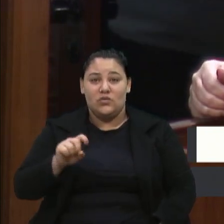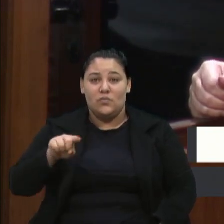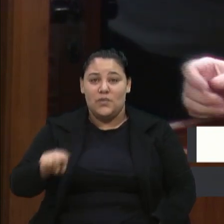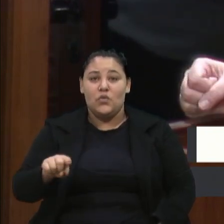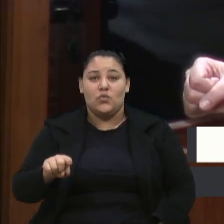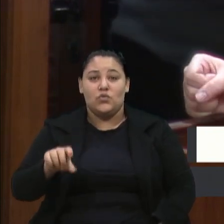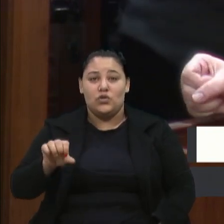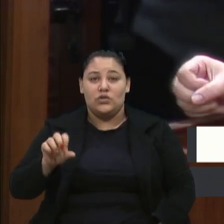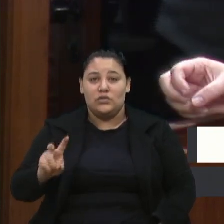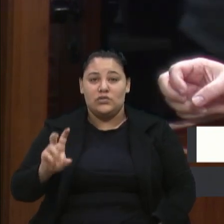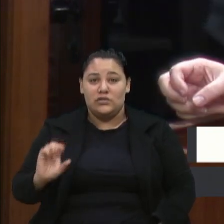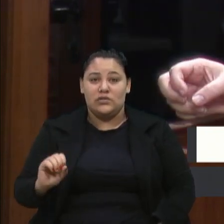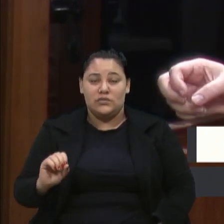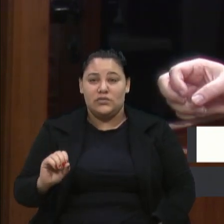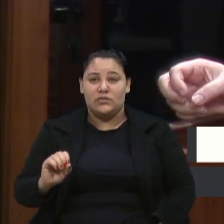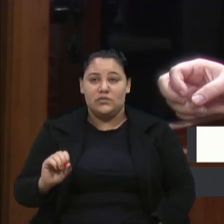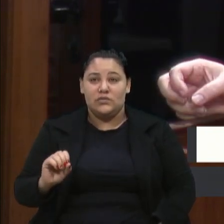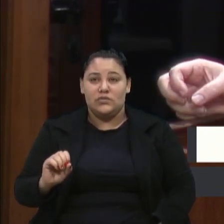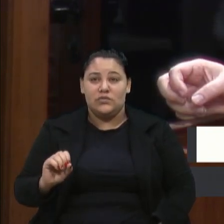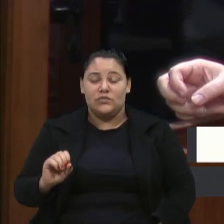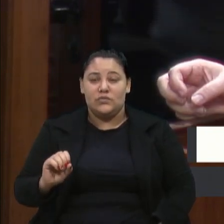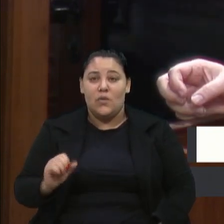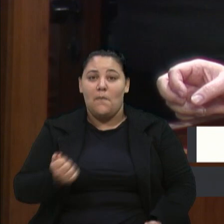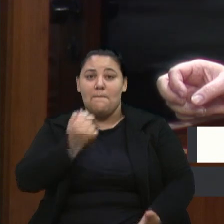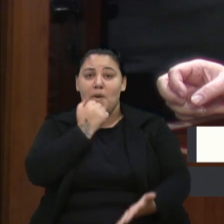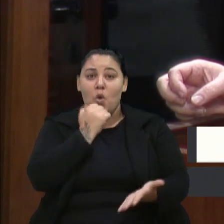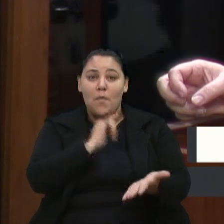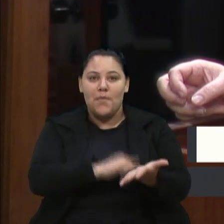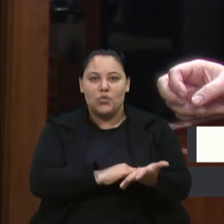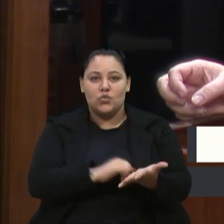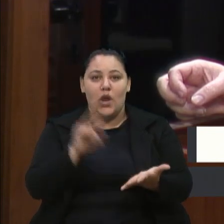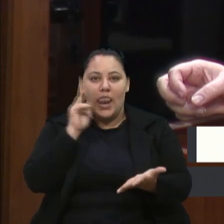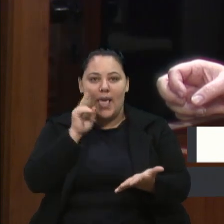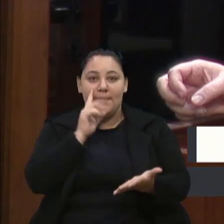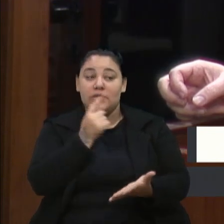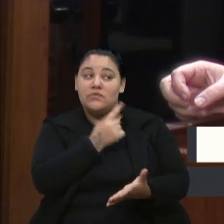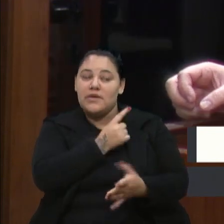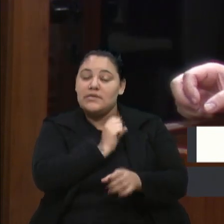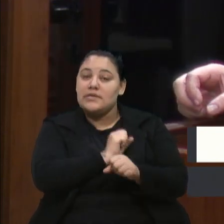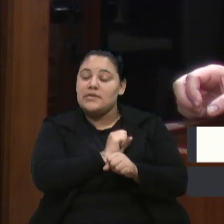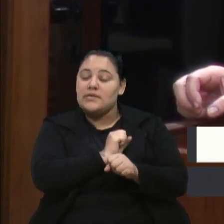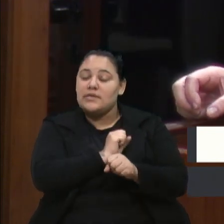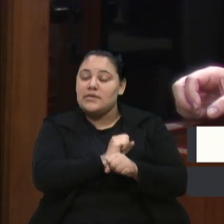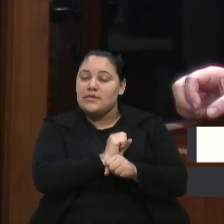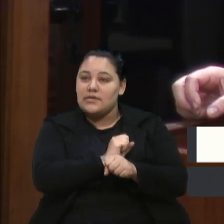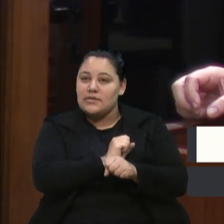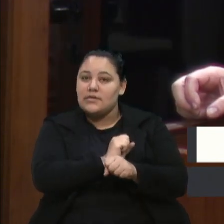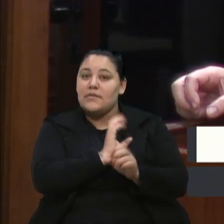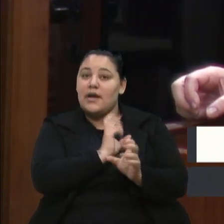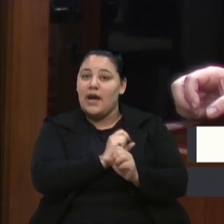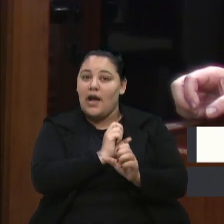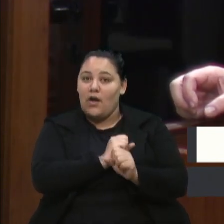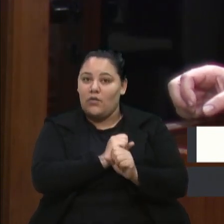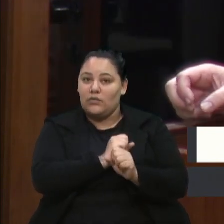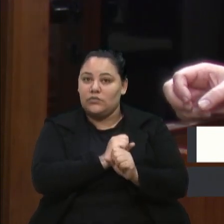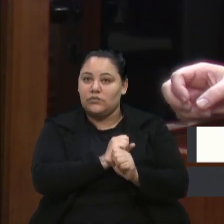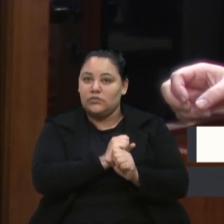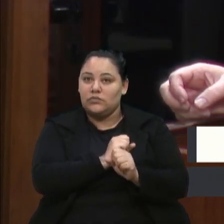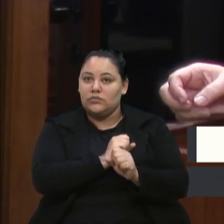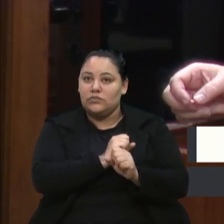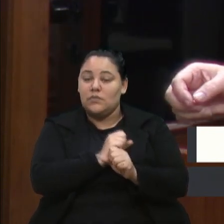8.258.950, valor bruto de impostos. Lembrando, esse cálculo é estimado. Nós temos estimado, pesquisado e